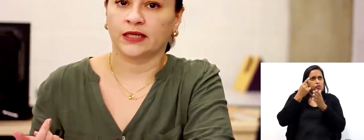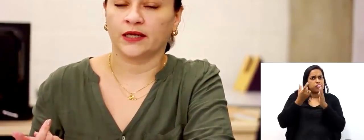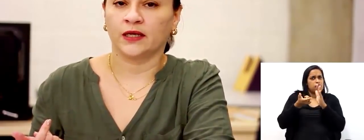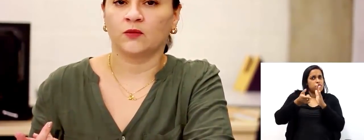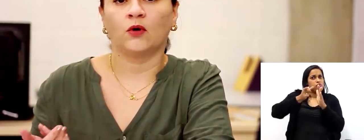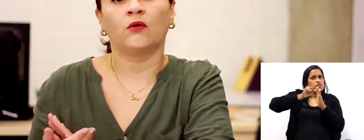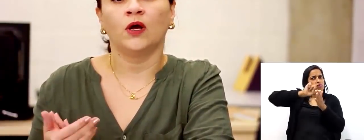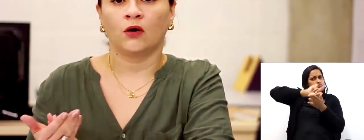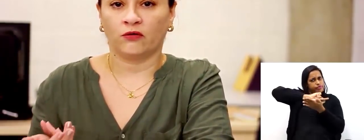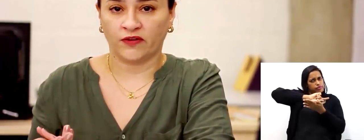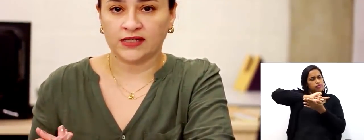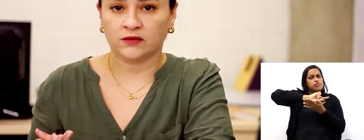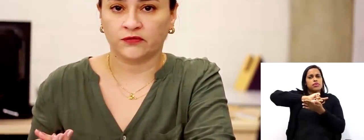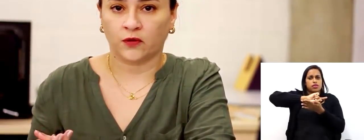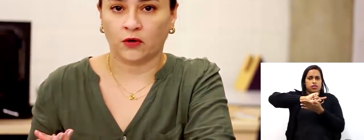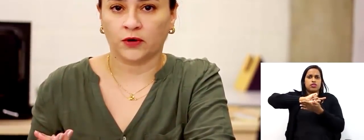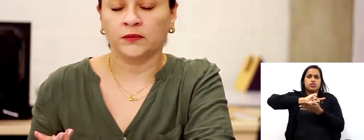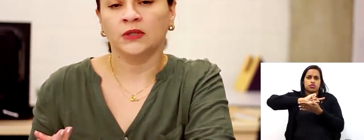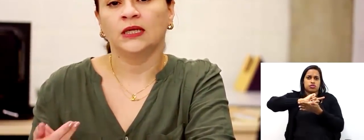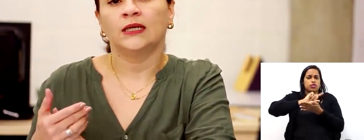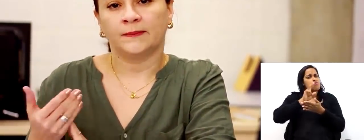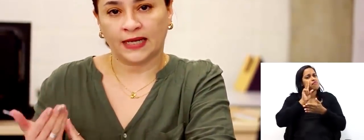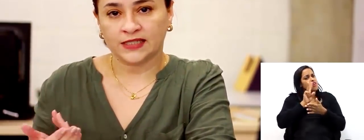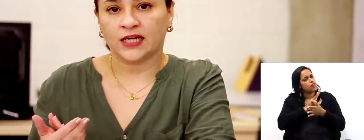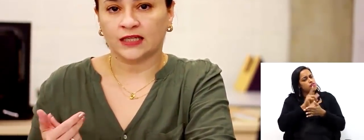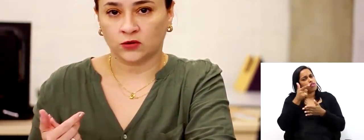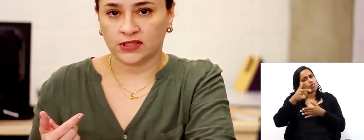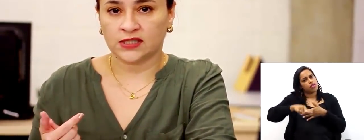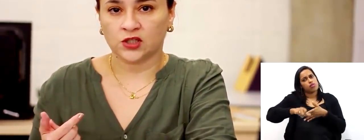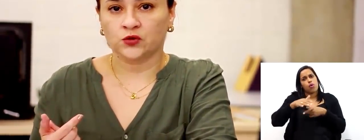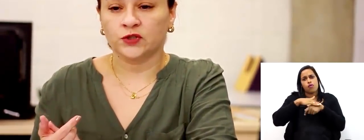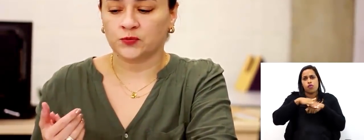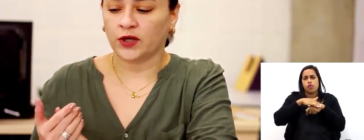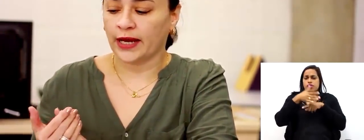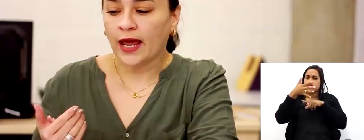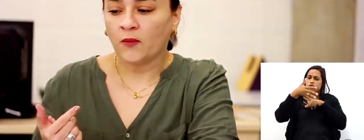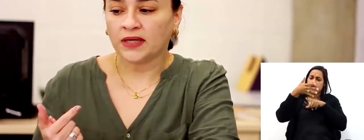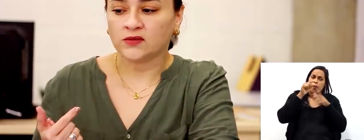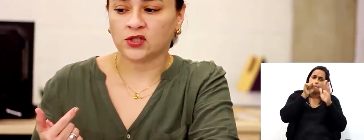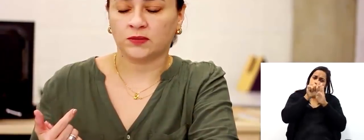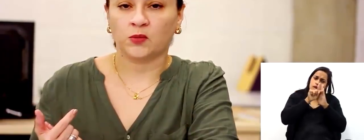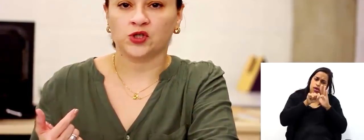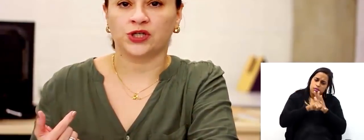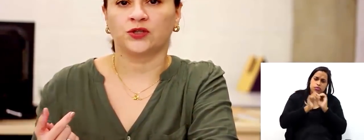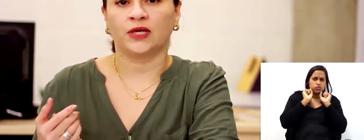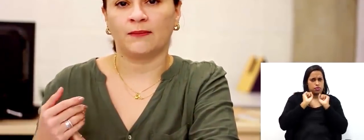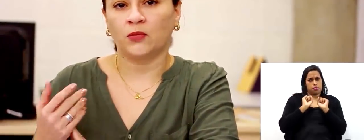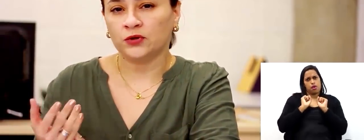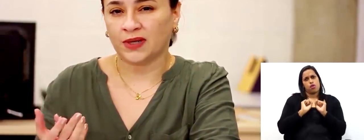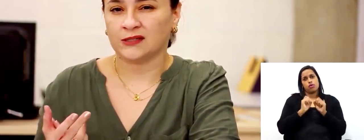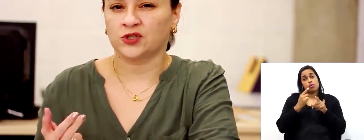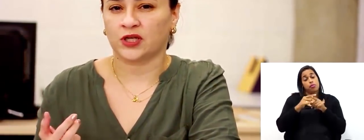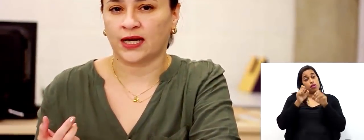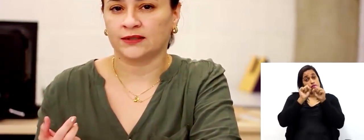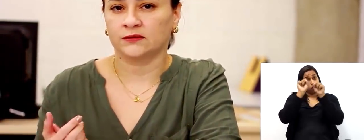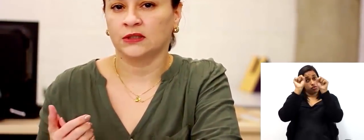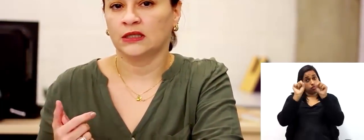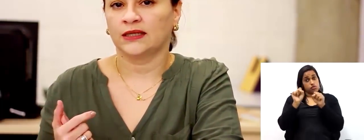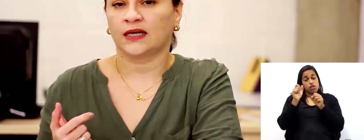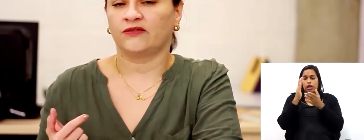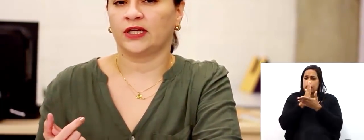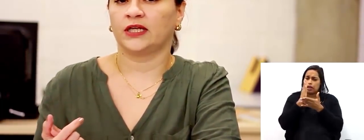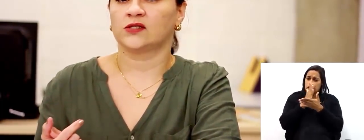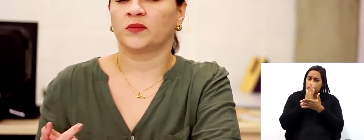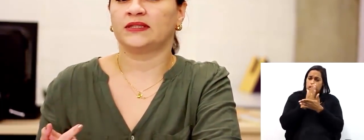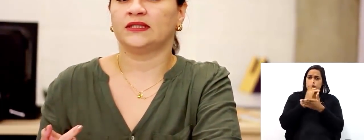no caderno ou converse no fórum para tirar todas essas dúvidas, porque realmente o sistema mongiano ele é muito mais abstrato